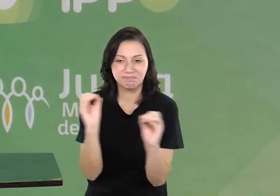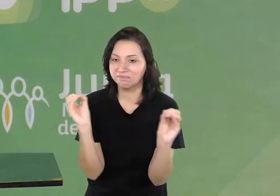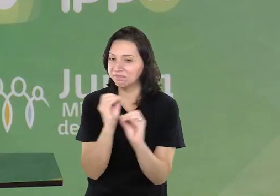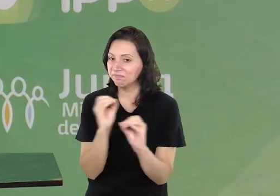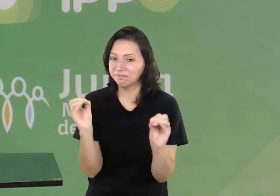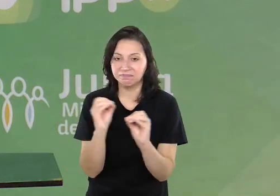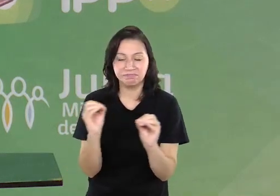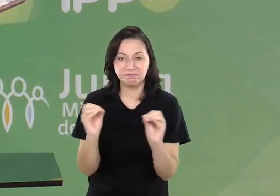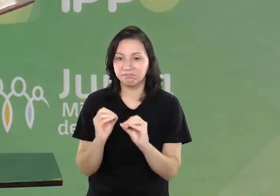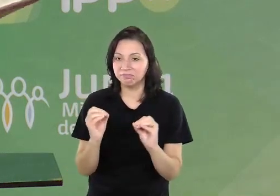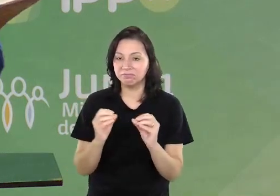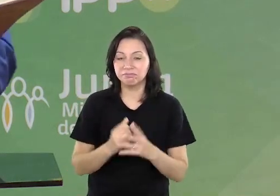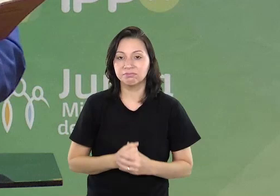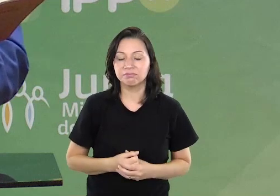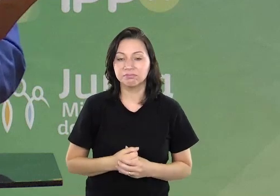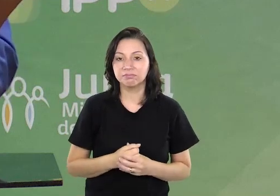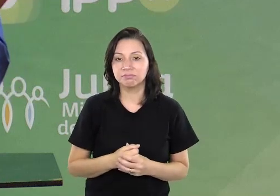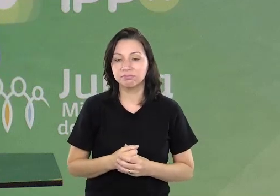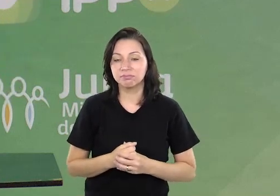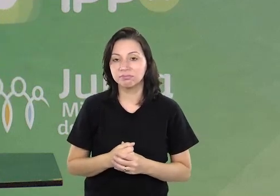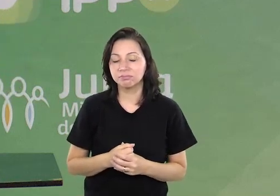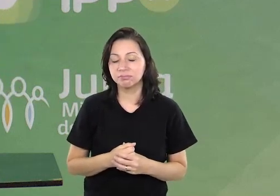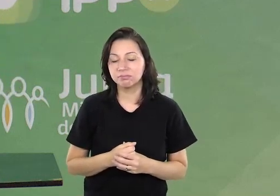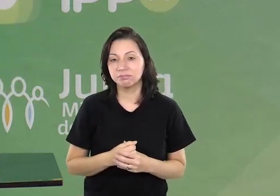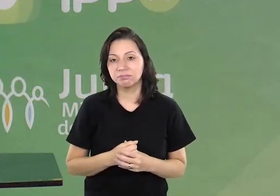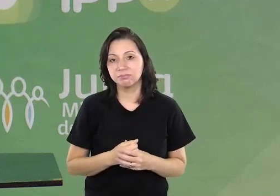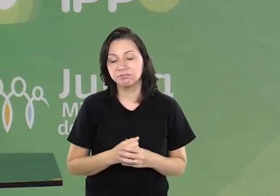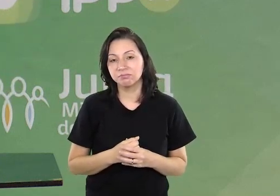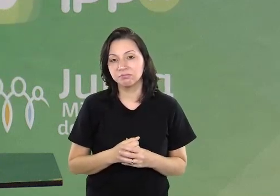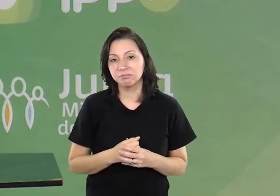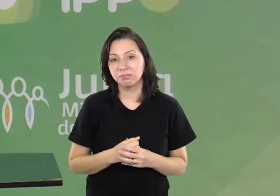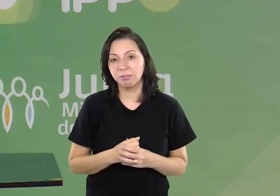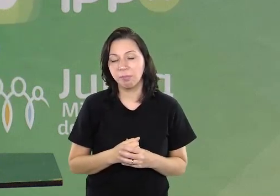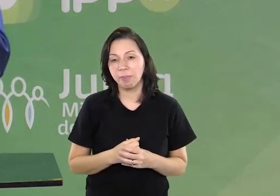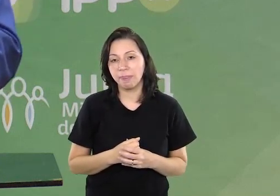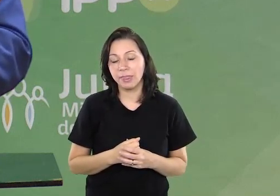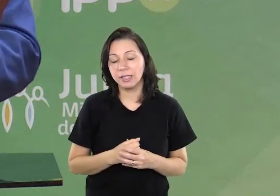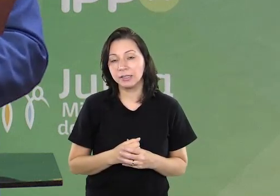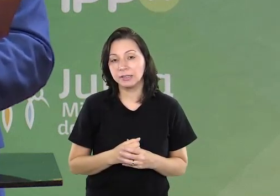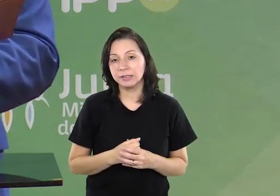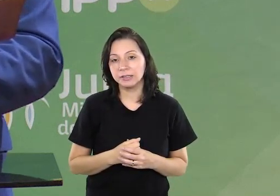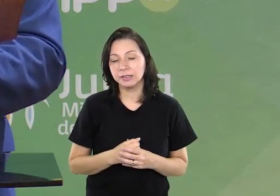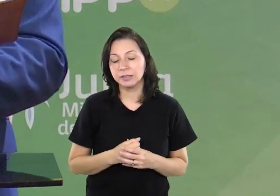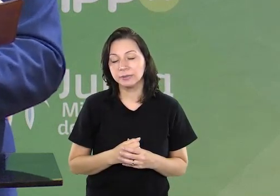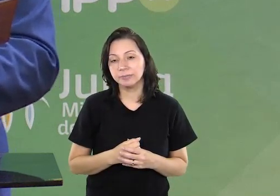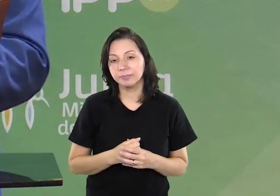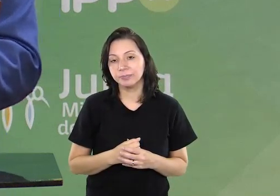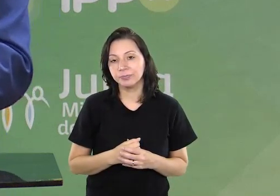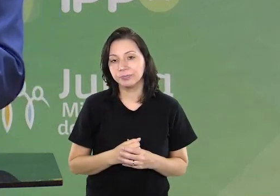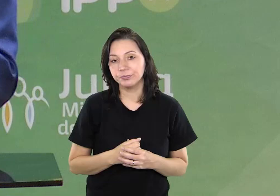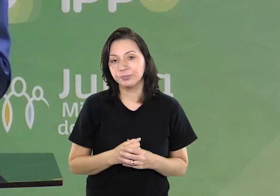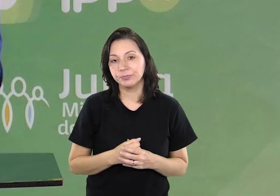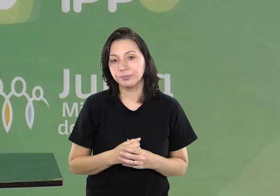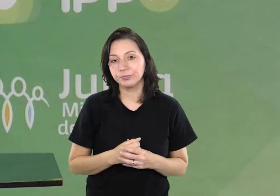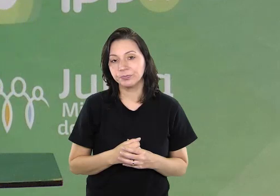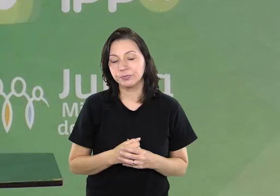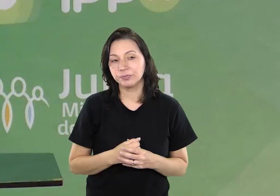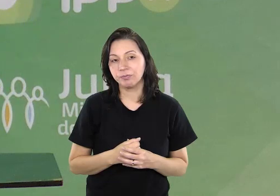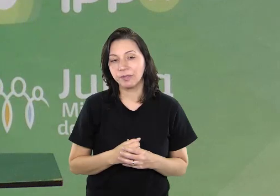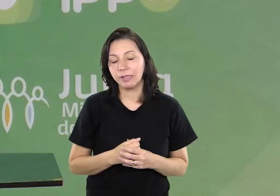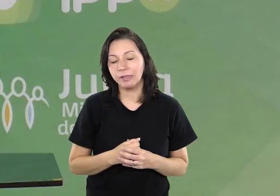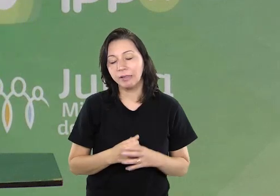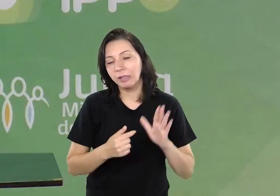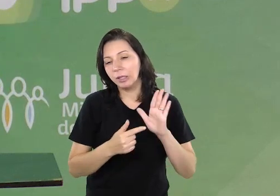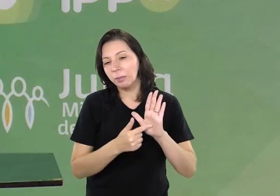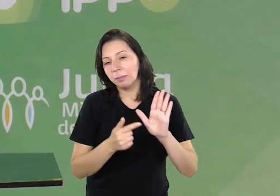a segunda coisa que ele vai dizer aí notem comigo é que isso significa correr atrás do vento já